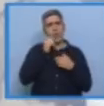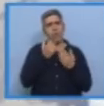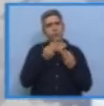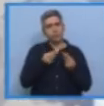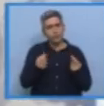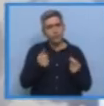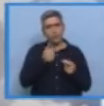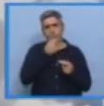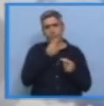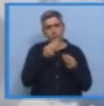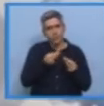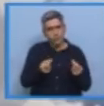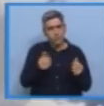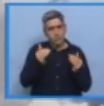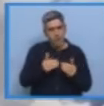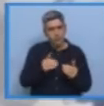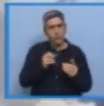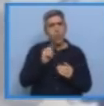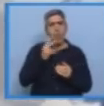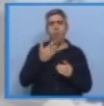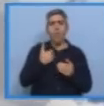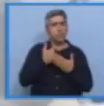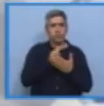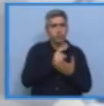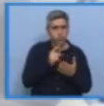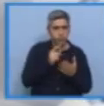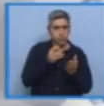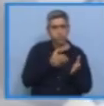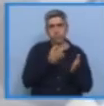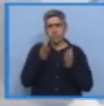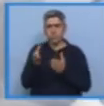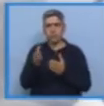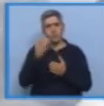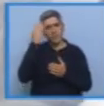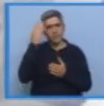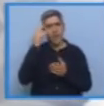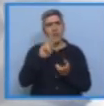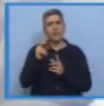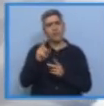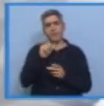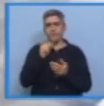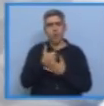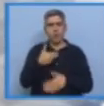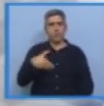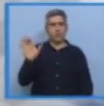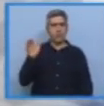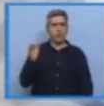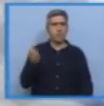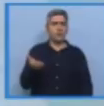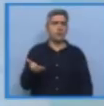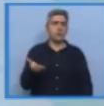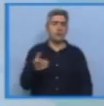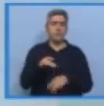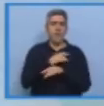do sofrimento, ou não estamos dispostos a investir enquanto sociedade e damos como alternativa à morte. Em que o médico, perante